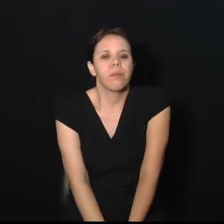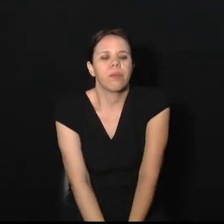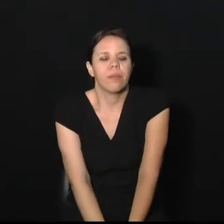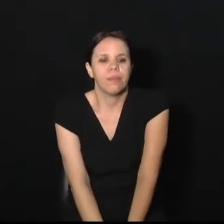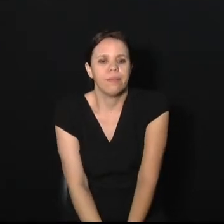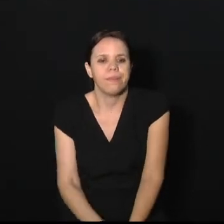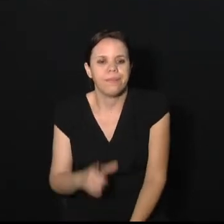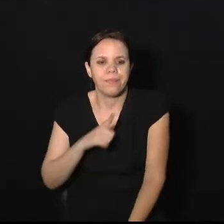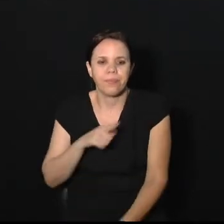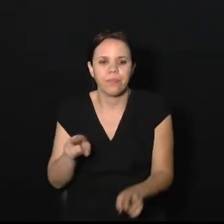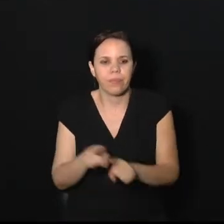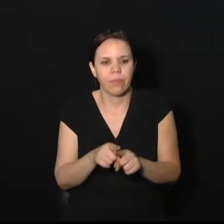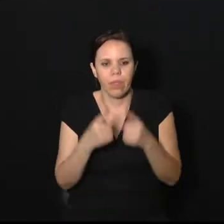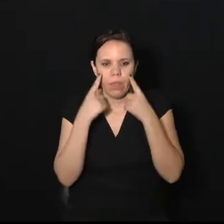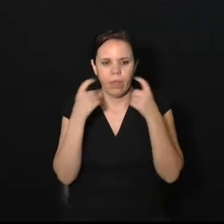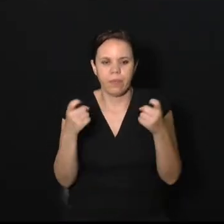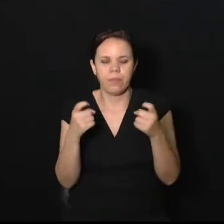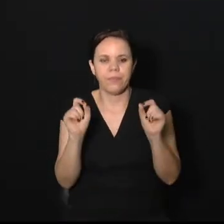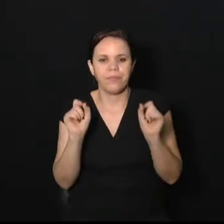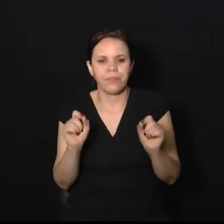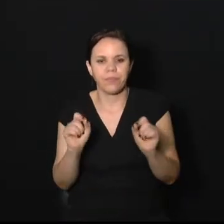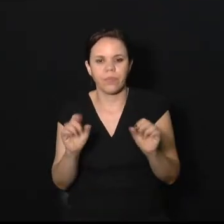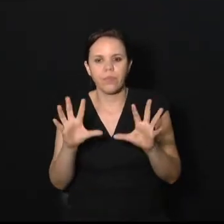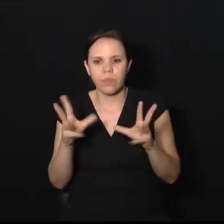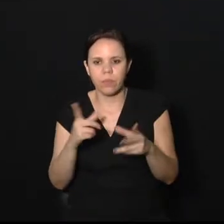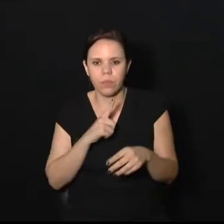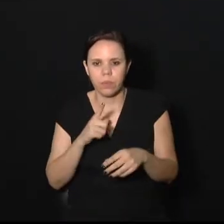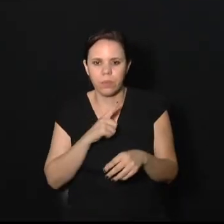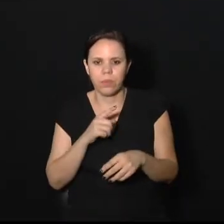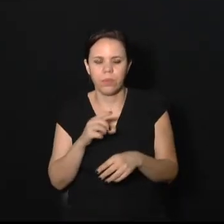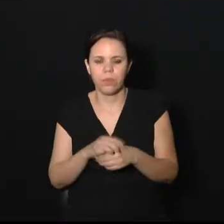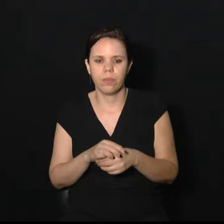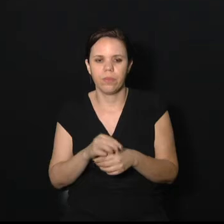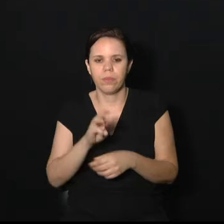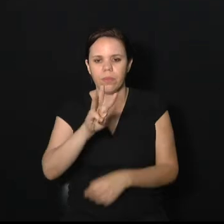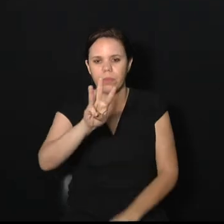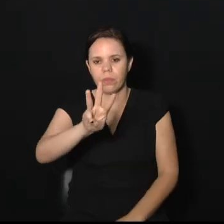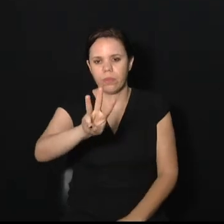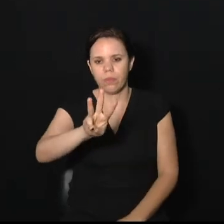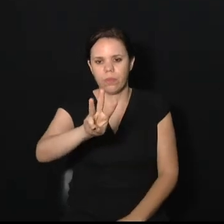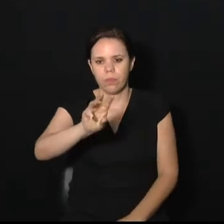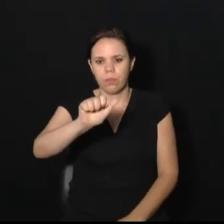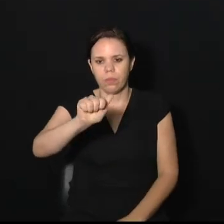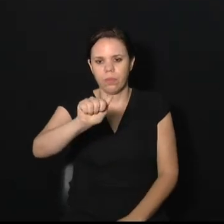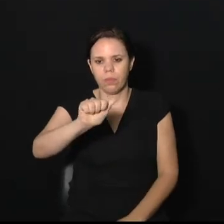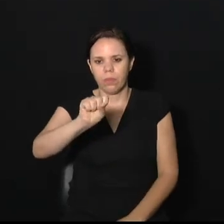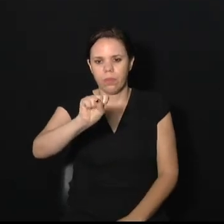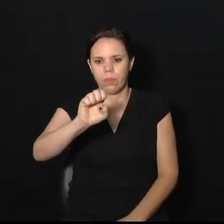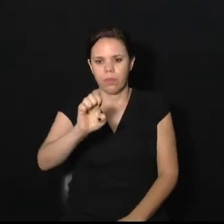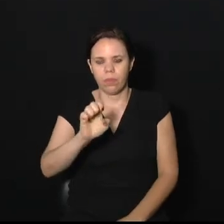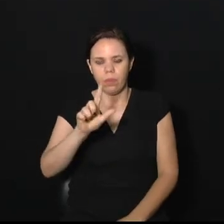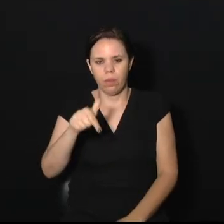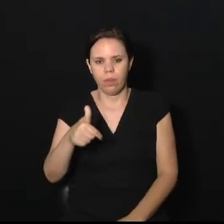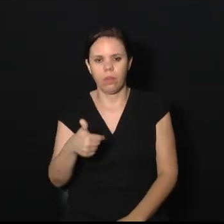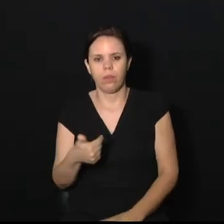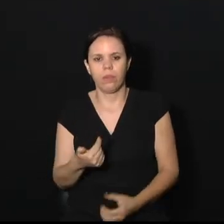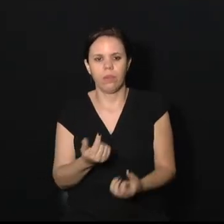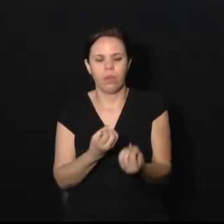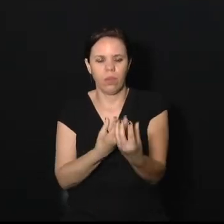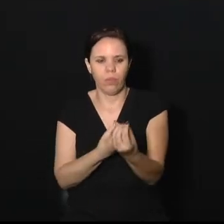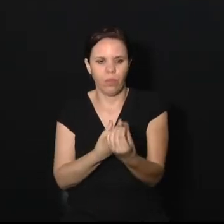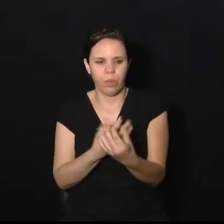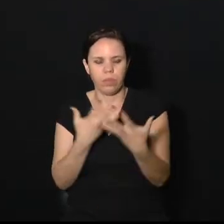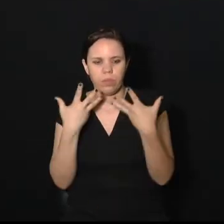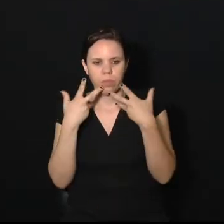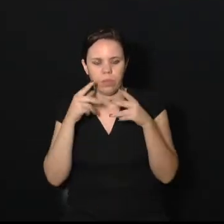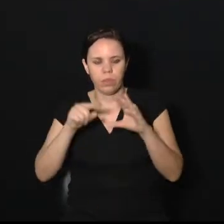bem interessante de utilização de dados. Todo mundo tem o Waze, né? Hoje em dia, todo mundo utiliza o Waze e é uma geração de dados maravilhosa, né,